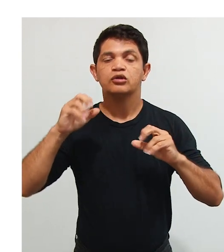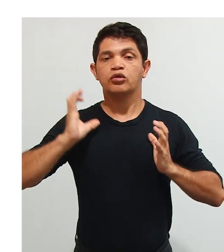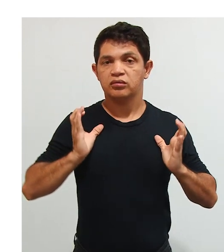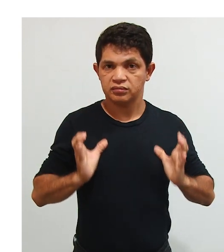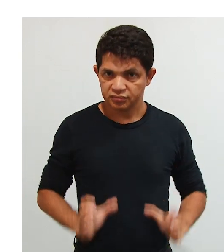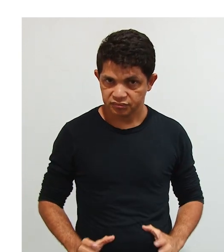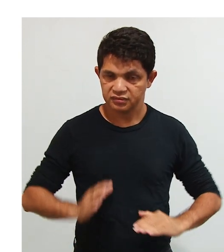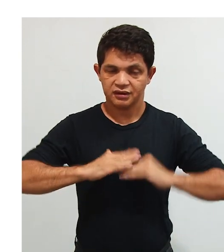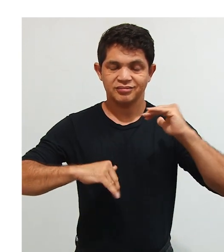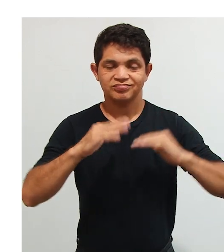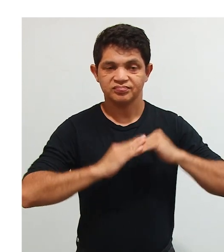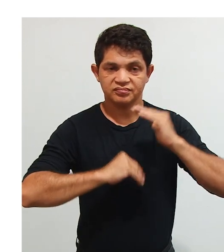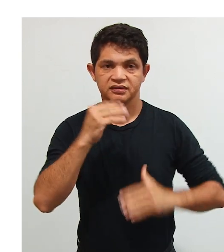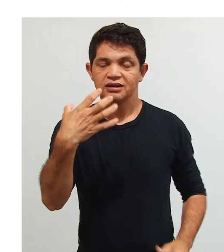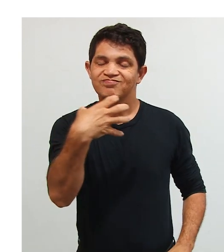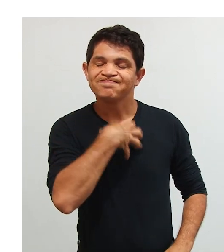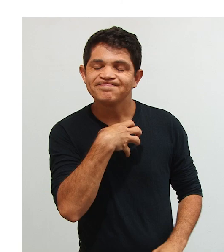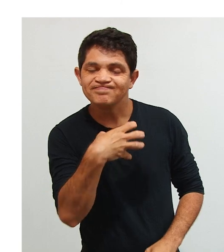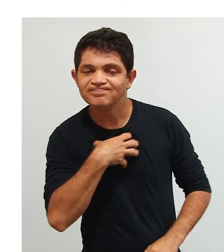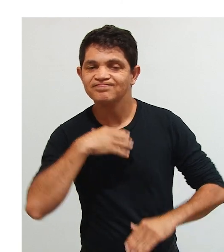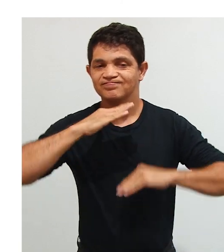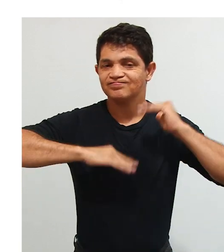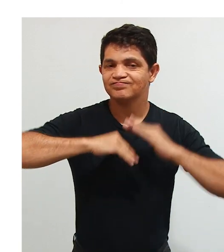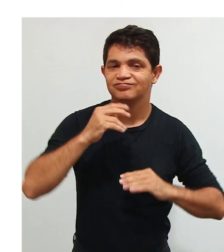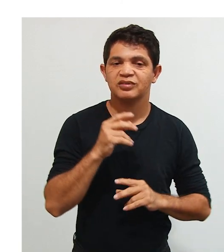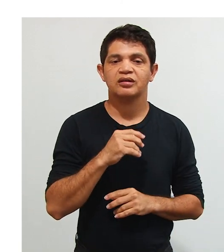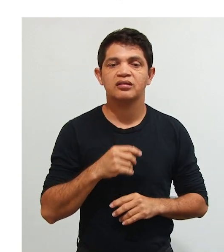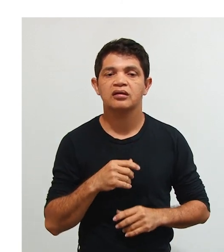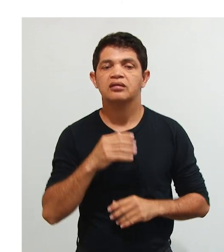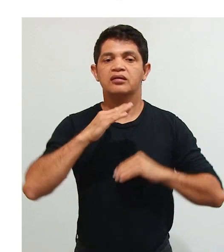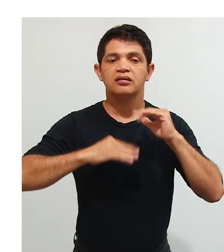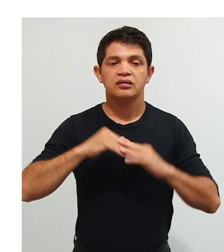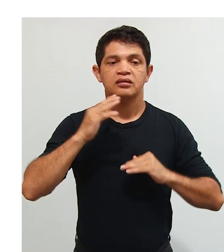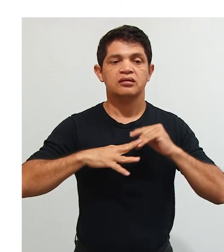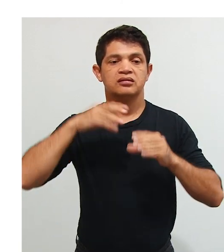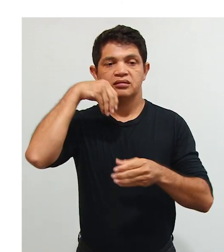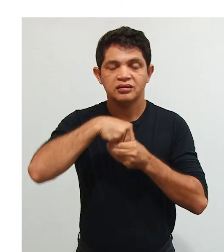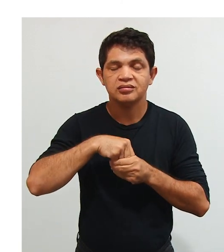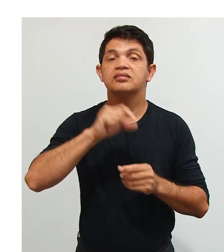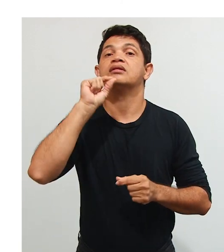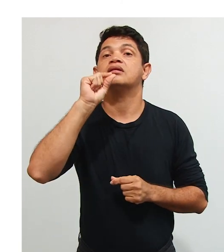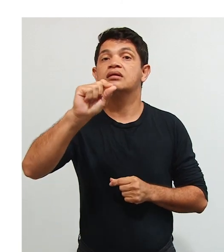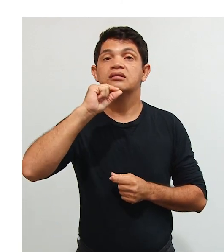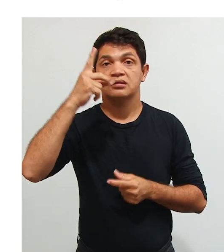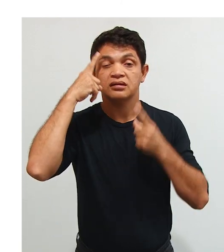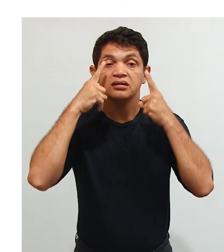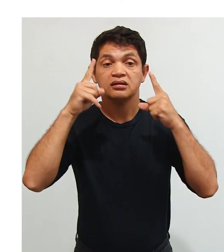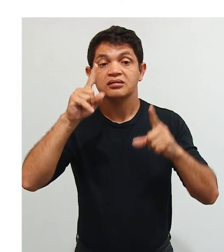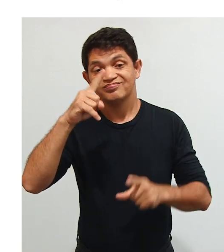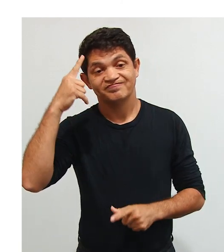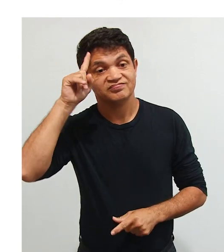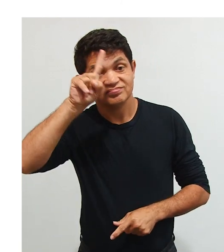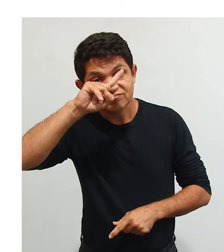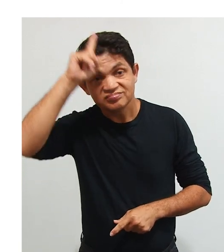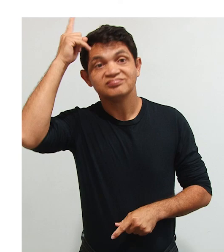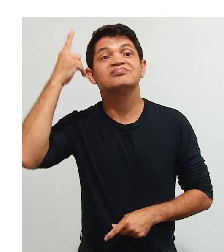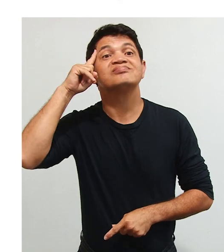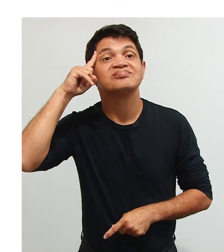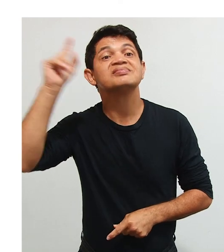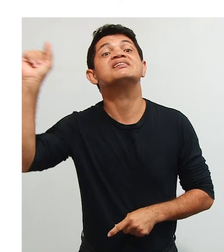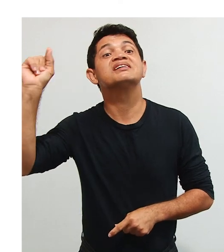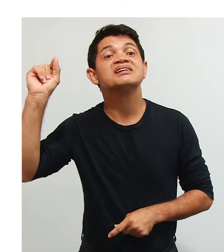pensamento, sentimento e ação que chama The Work. É um trabalho muito interessante, também recomendo que vocês pesquisem um pouquinho